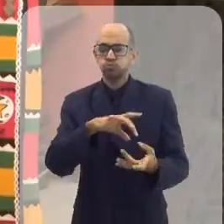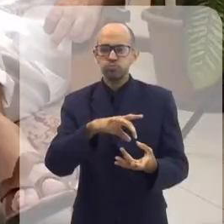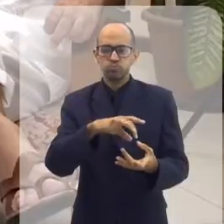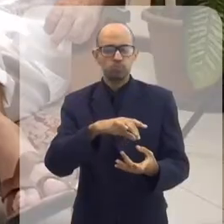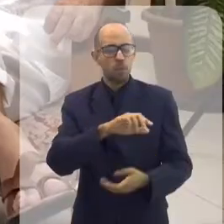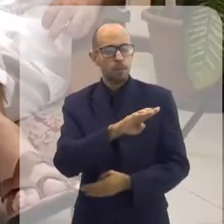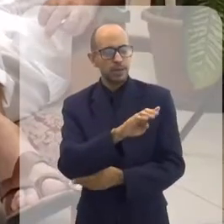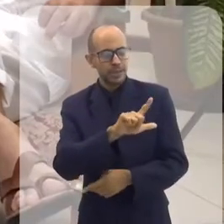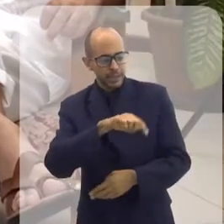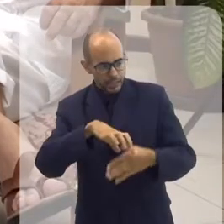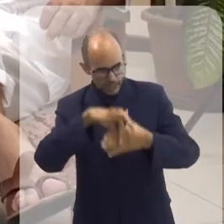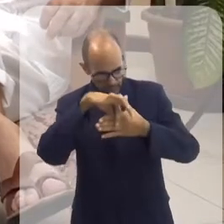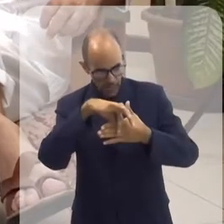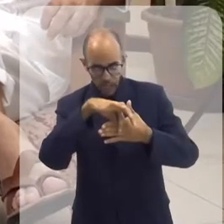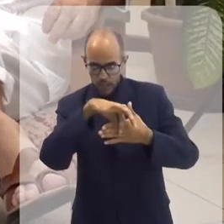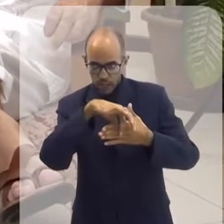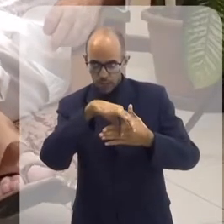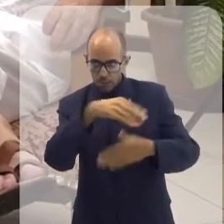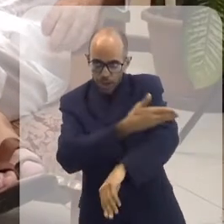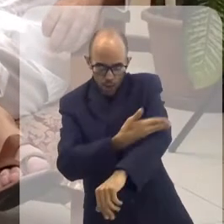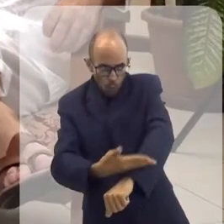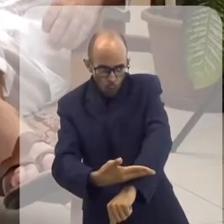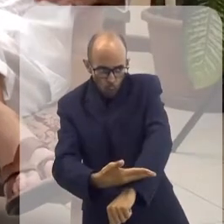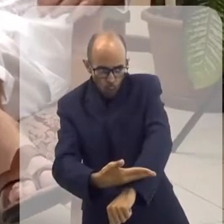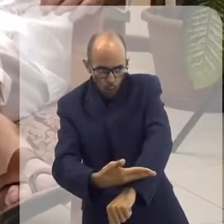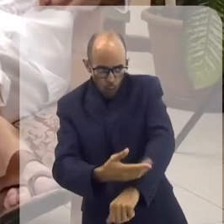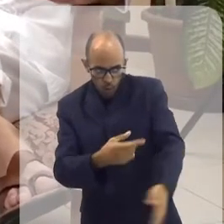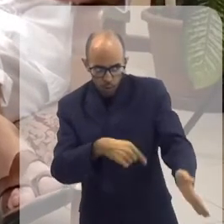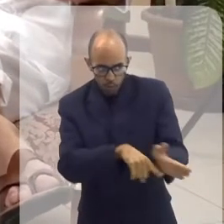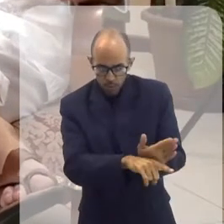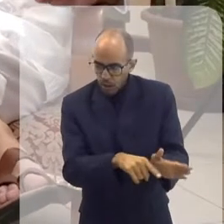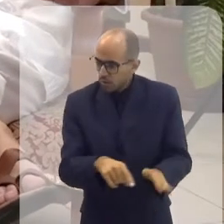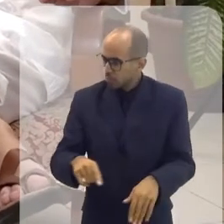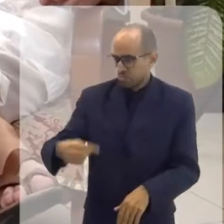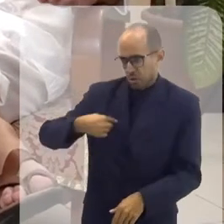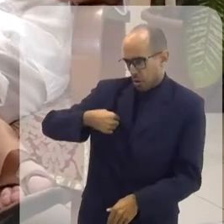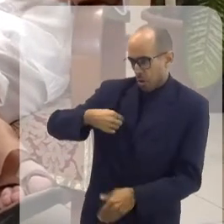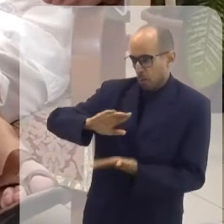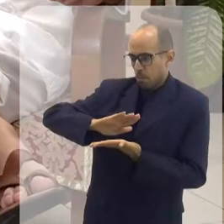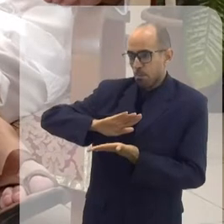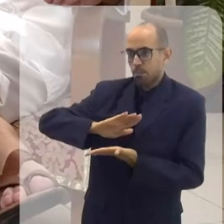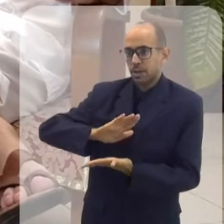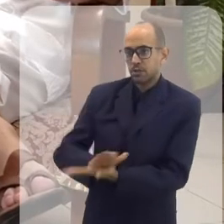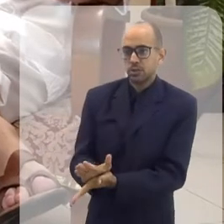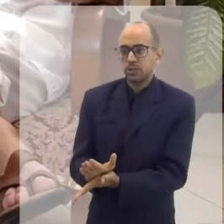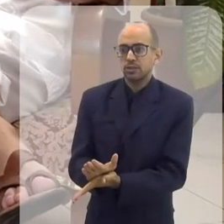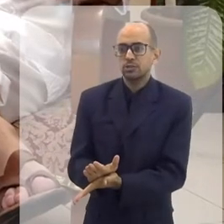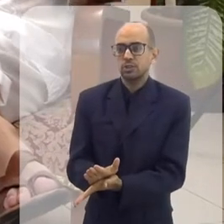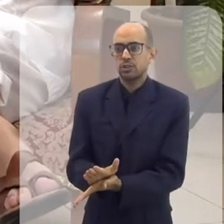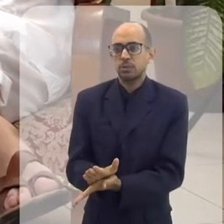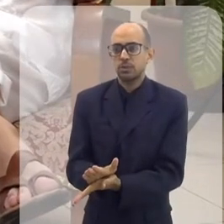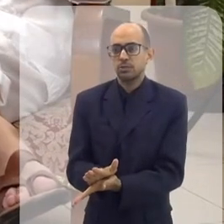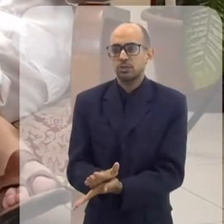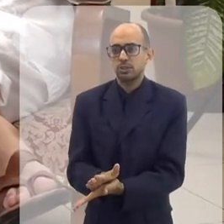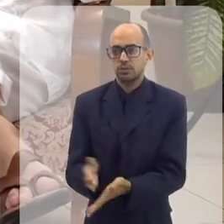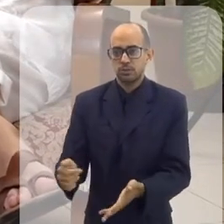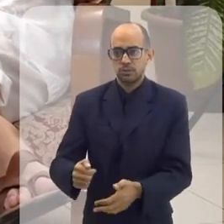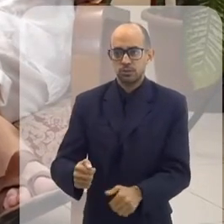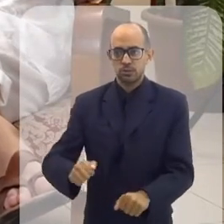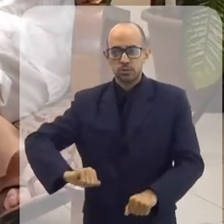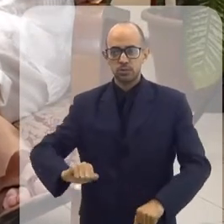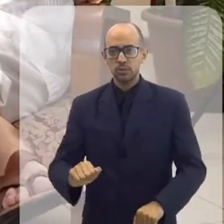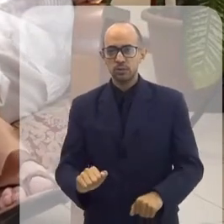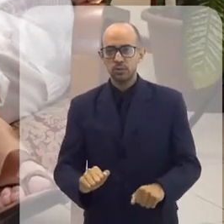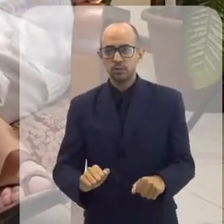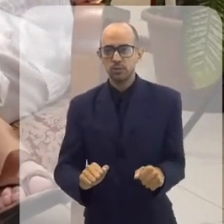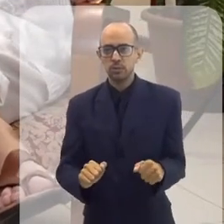branco e olha nenhum preconceito racial vai chegar perto